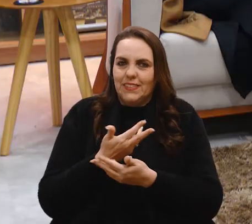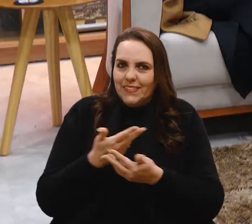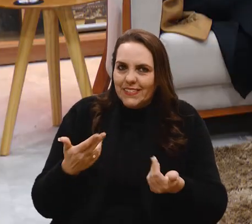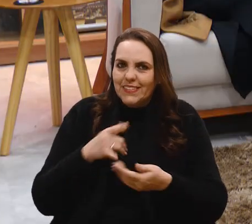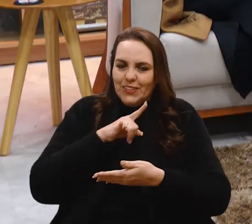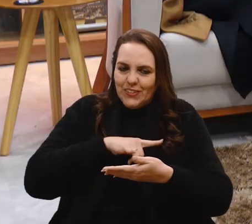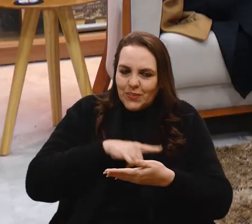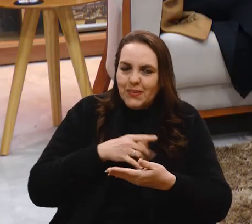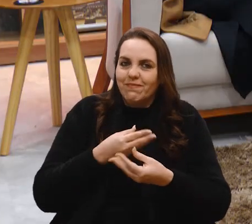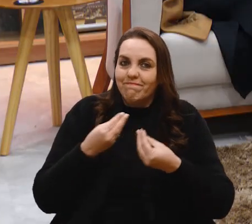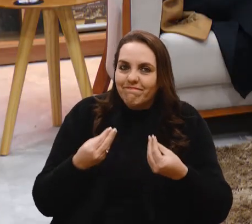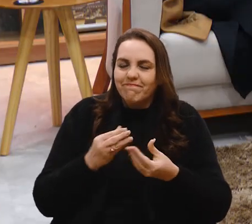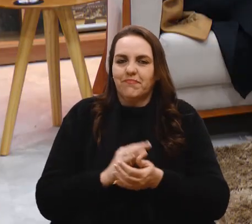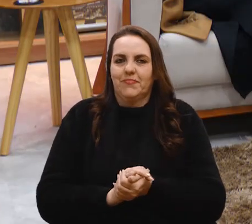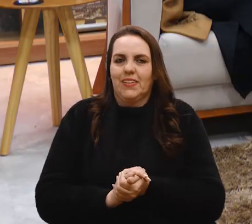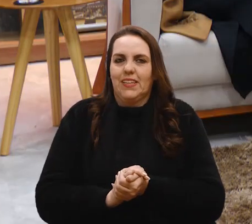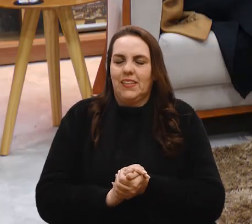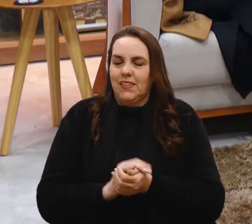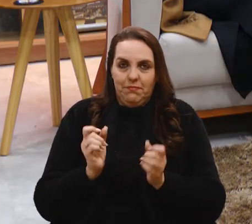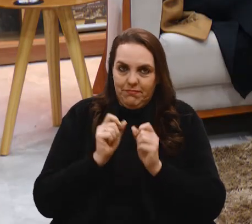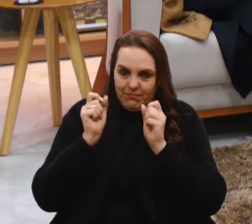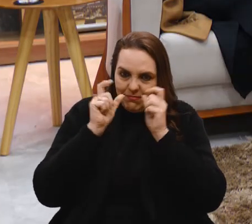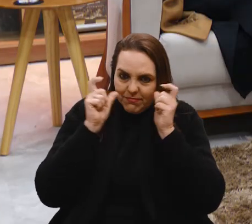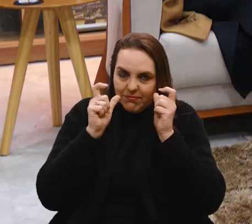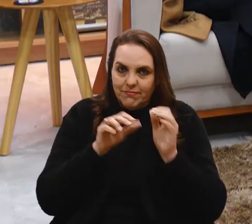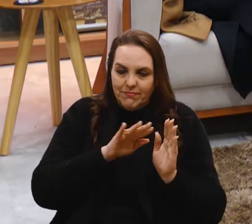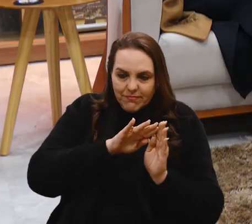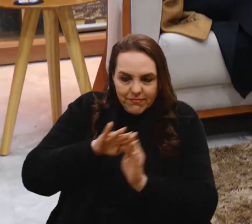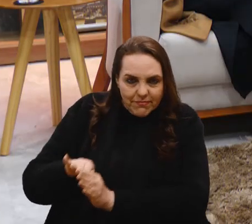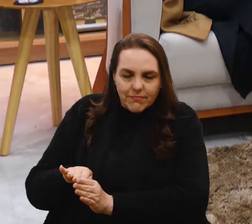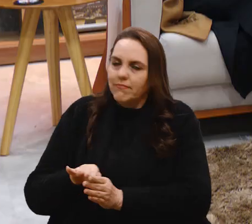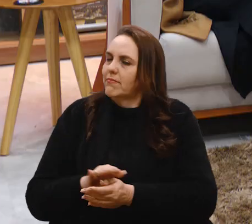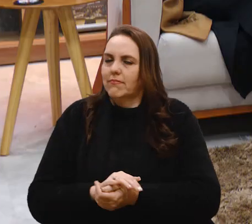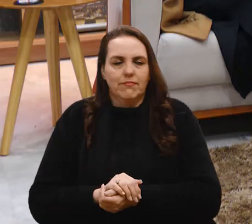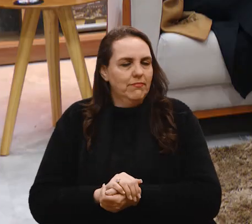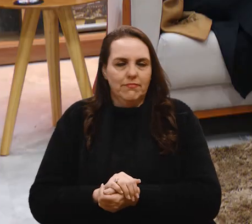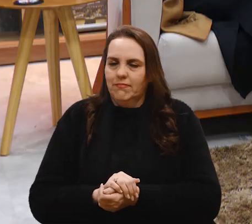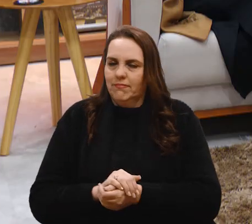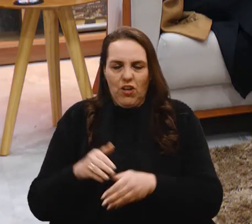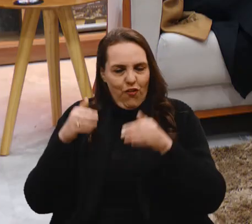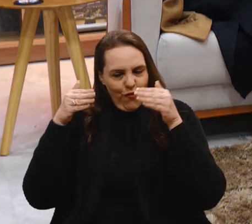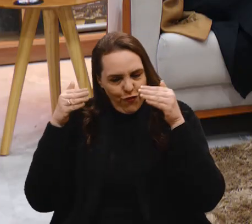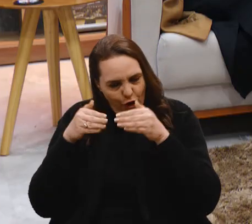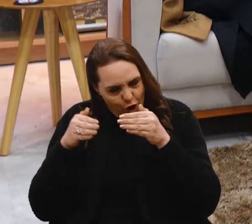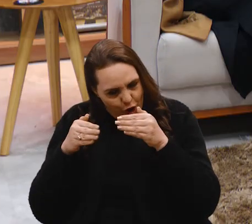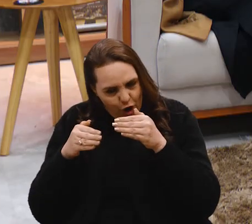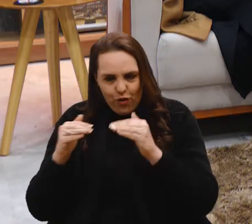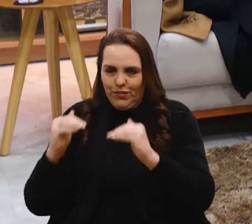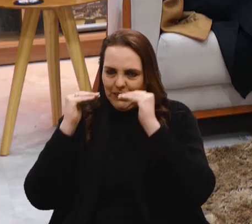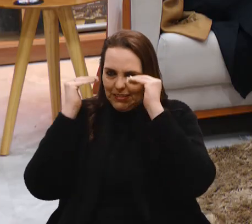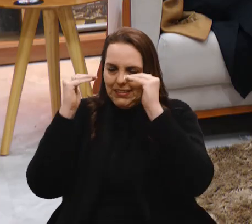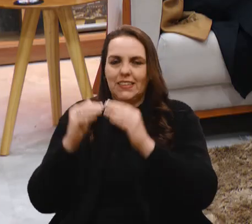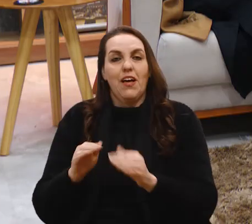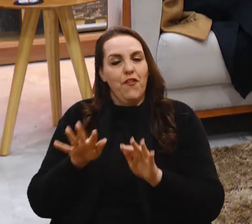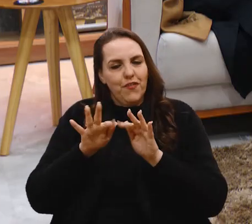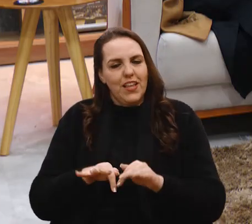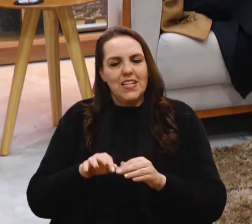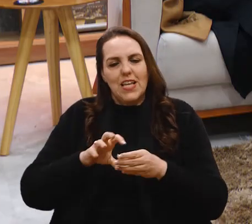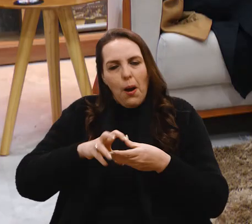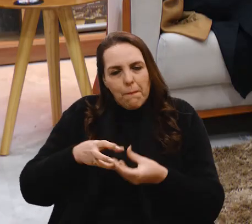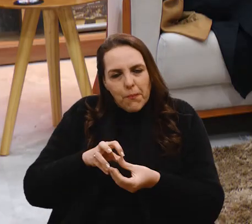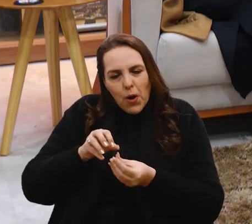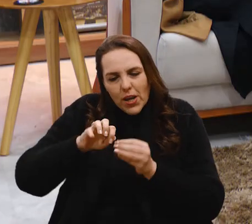tinha que ativar, né? Mas não, aí ele vai pro hiperfoco, que é terminar aquela bolinha que ele está